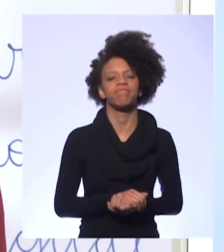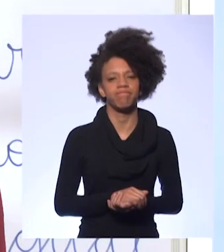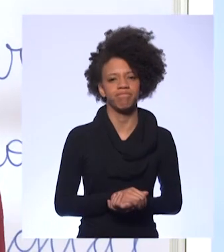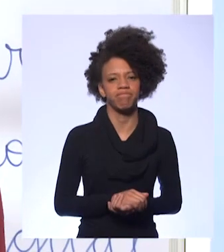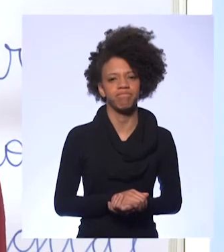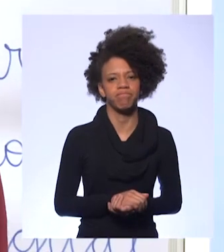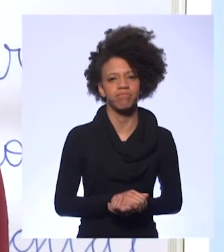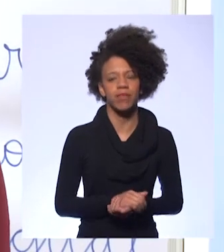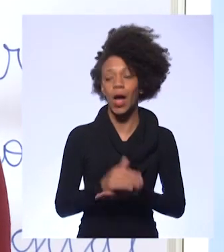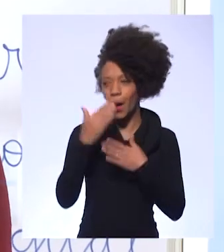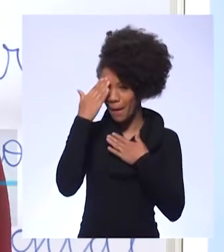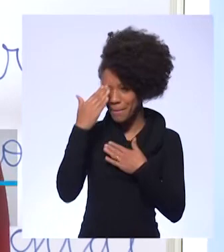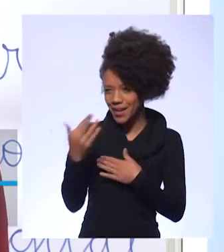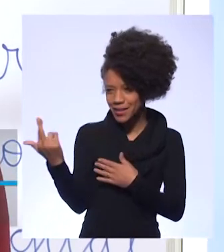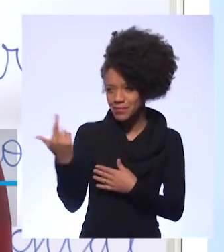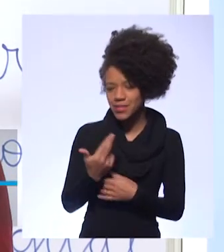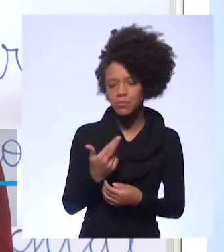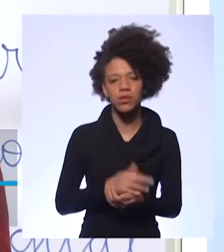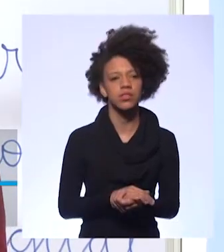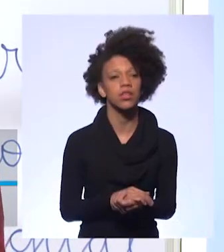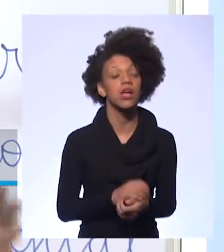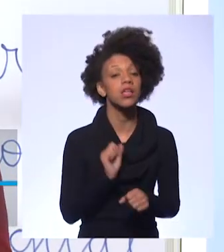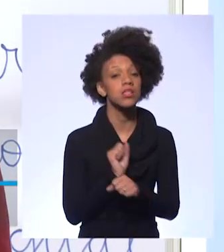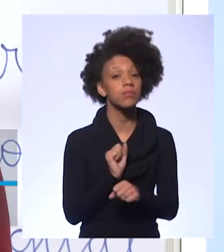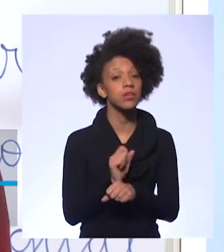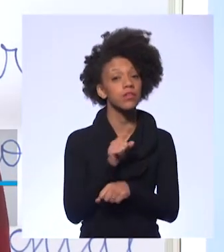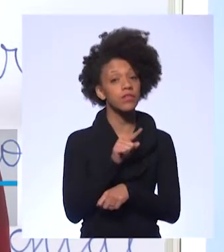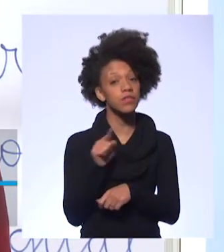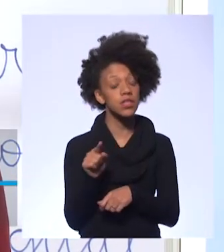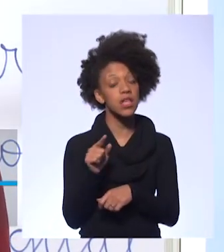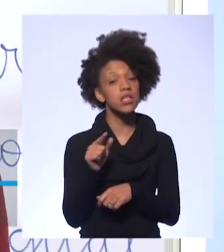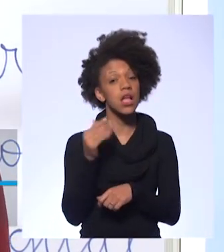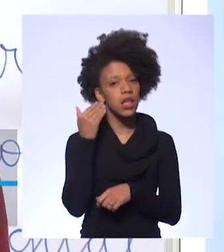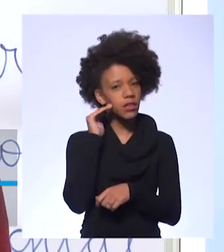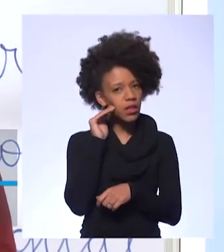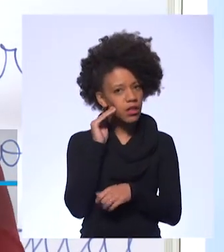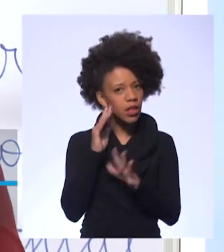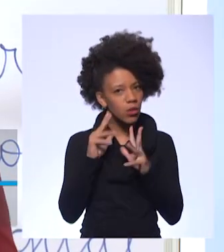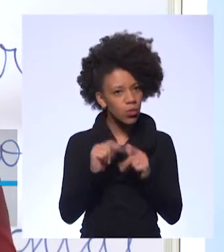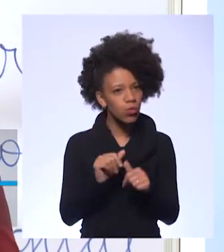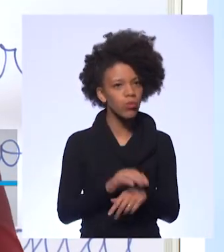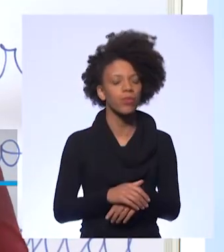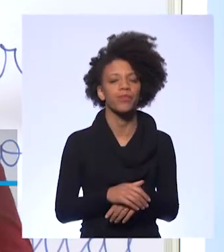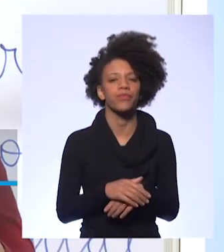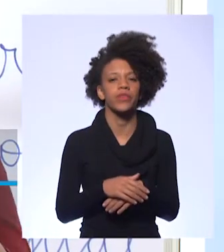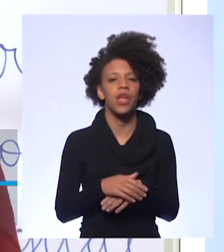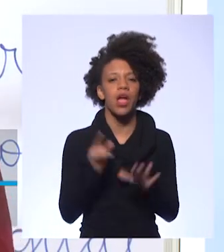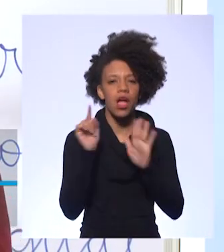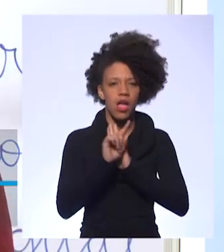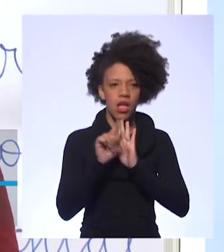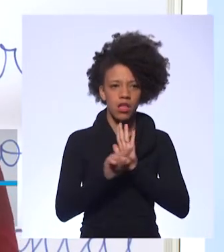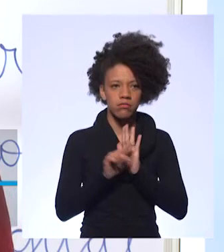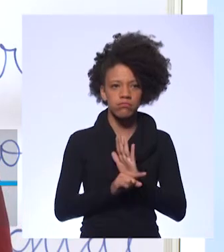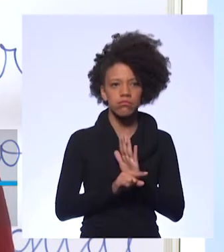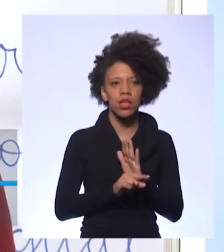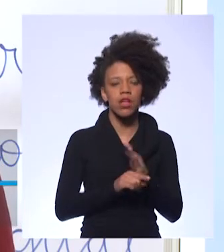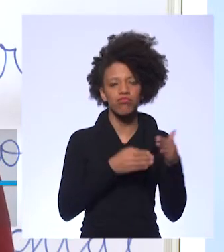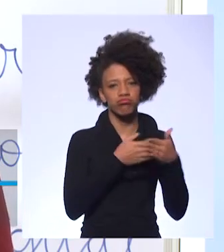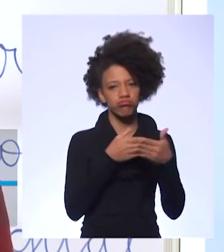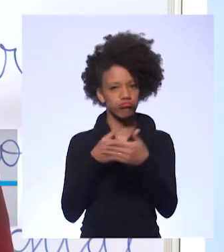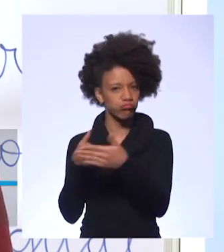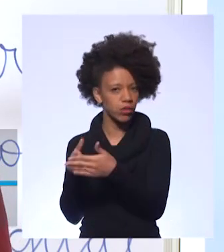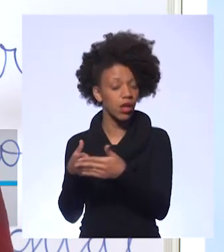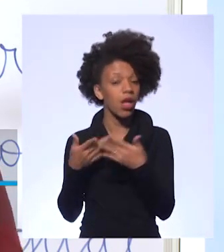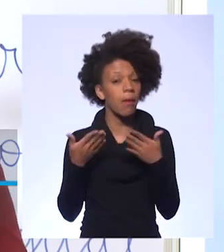muito bem obrigada pela resposta Espero que até que vocês estejam compreendendo tudo as questões de fronteiras